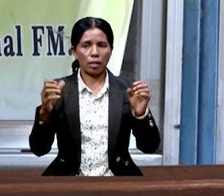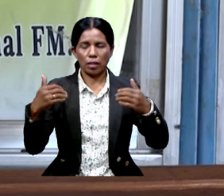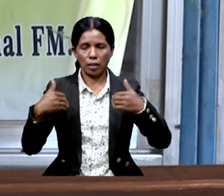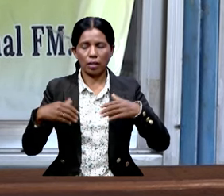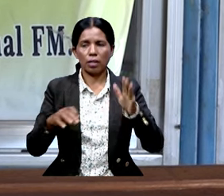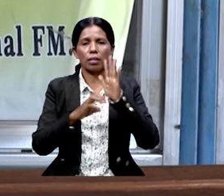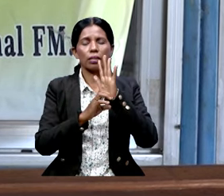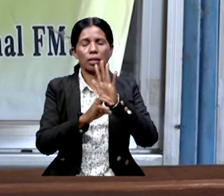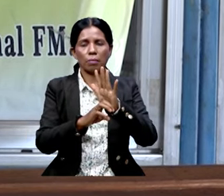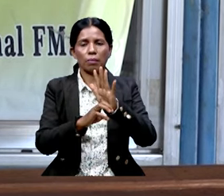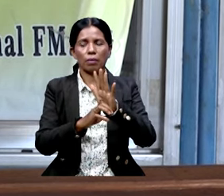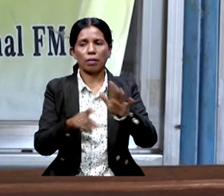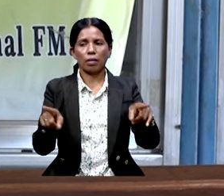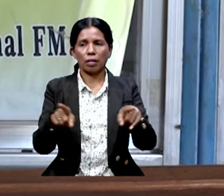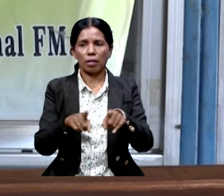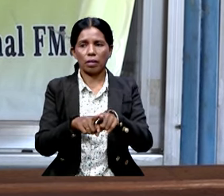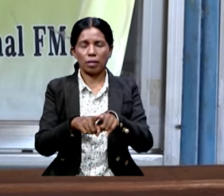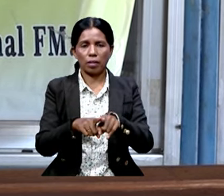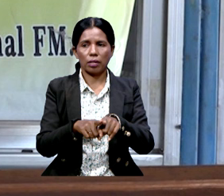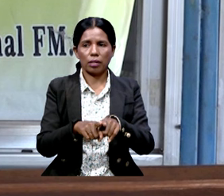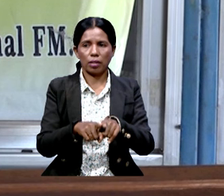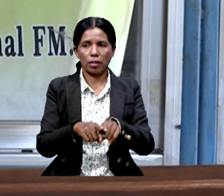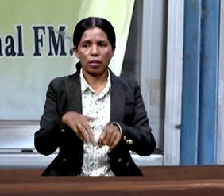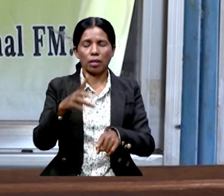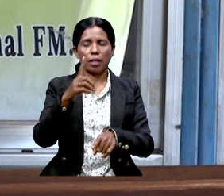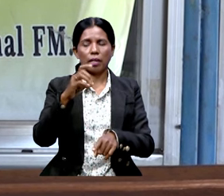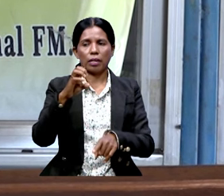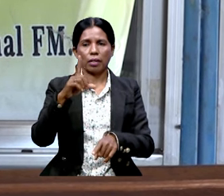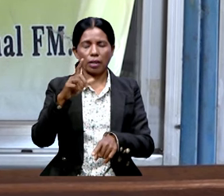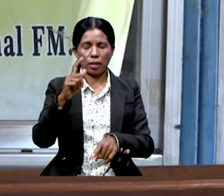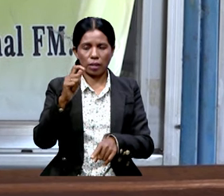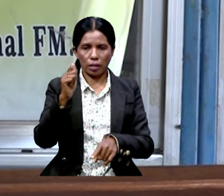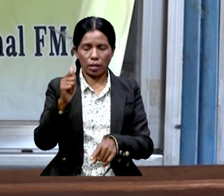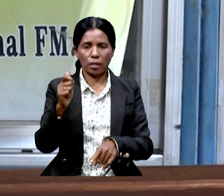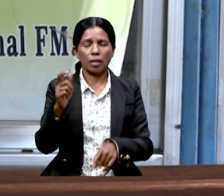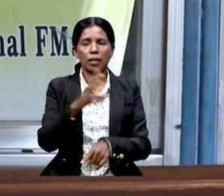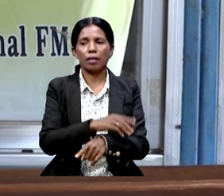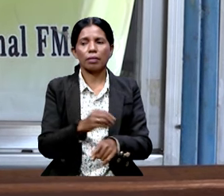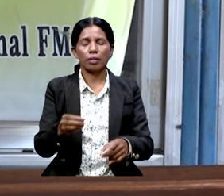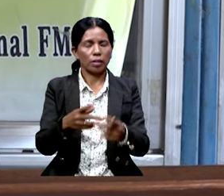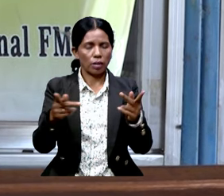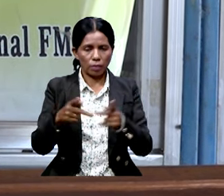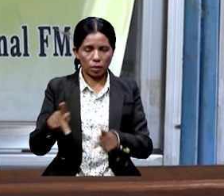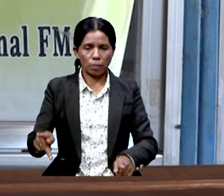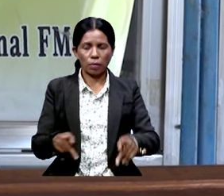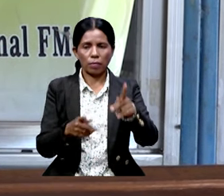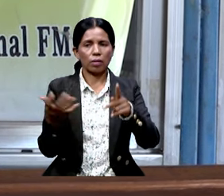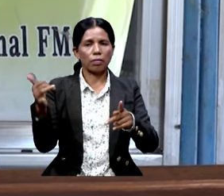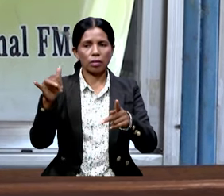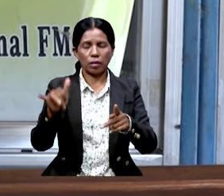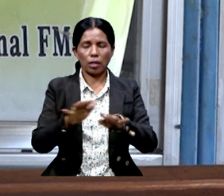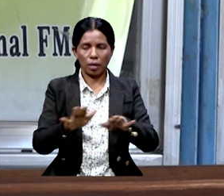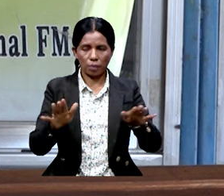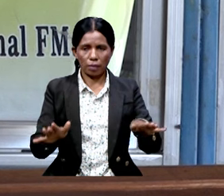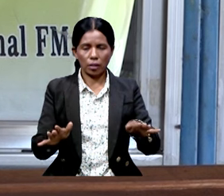ia trafiko delta niang, namos ia fatim publik sila balung, nepe maka labarik sila